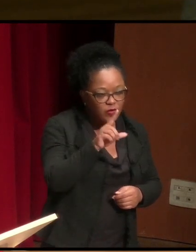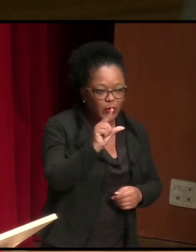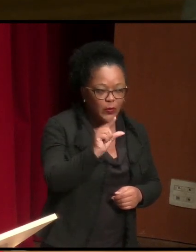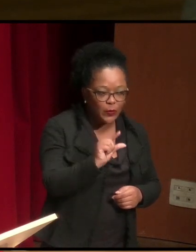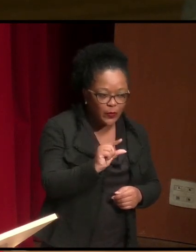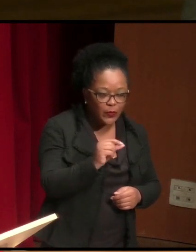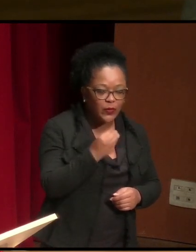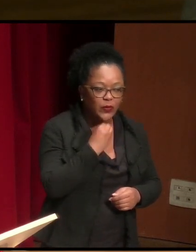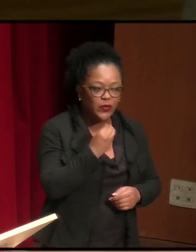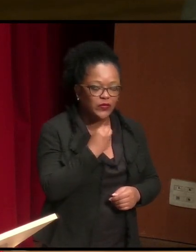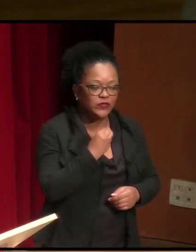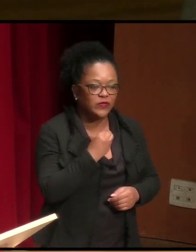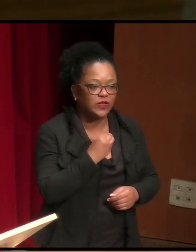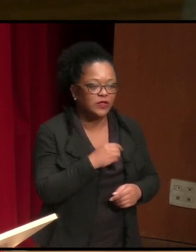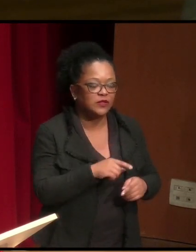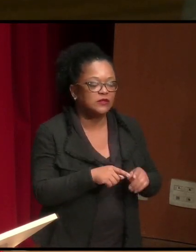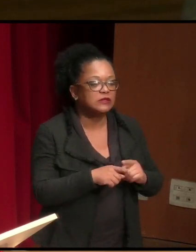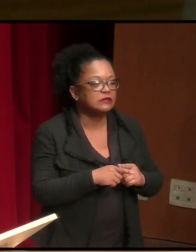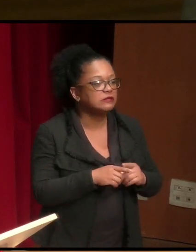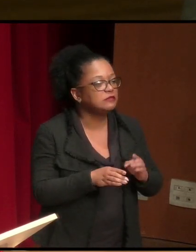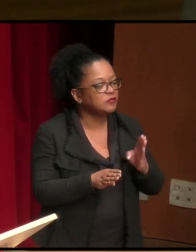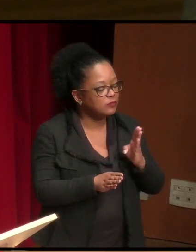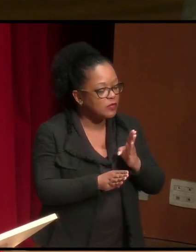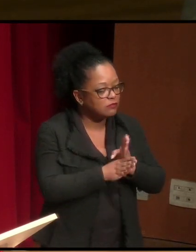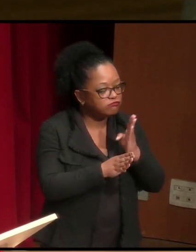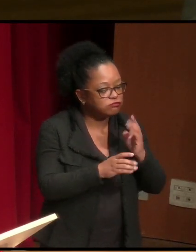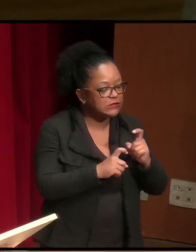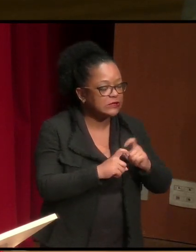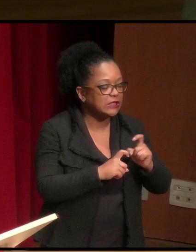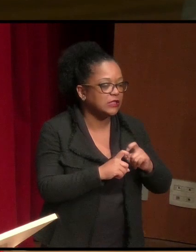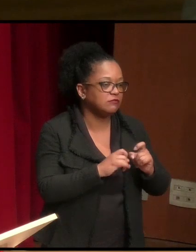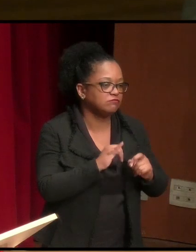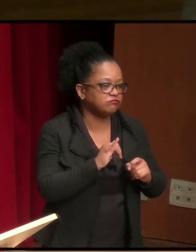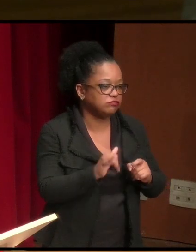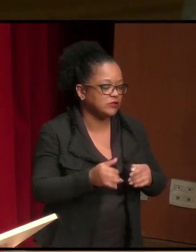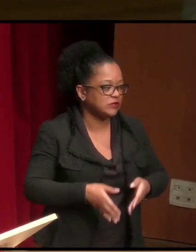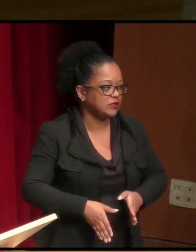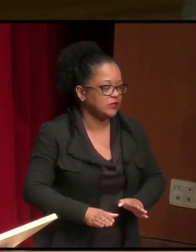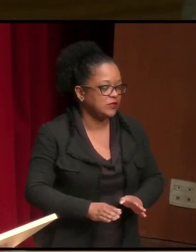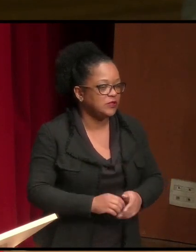foi dado logo que nasci. E o processo todo de